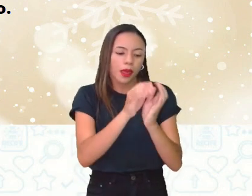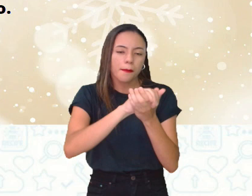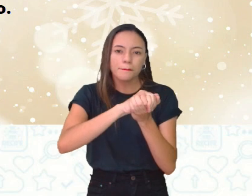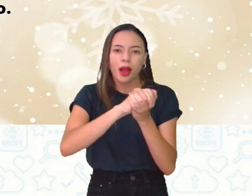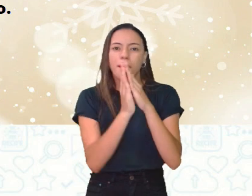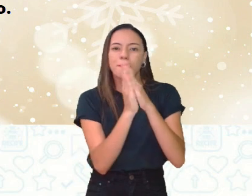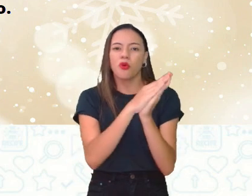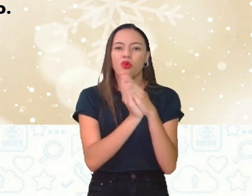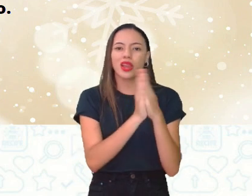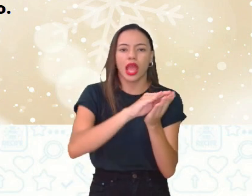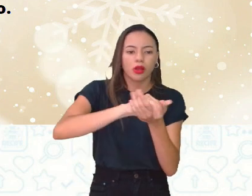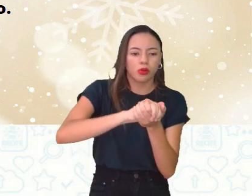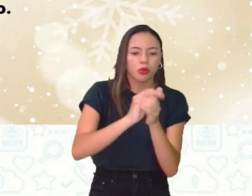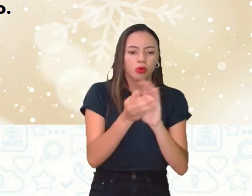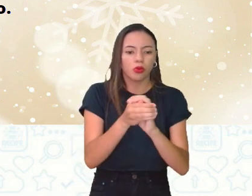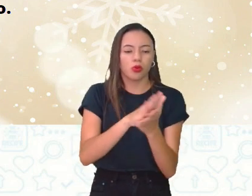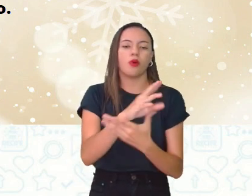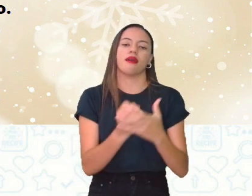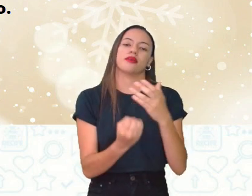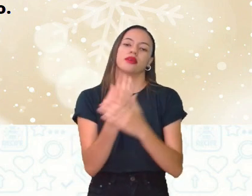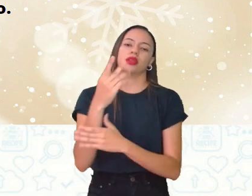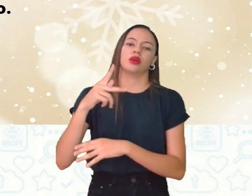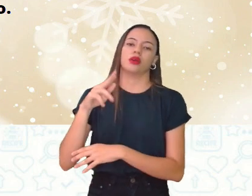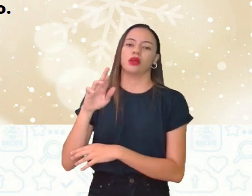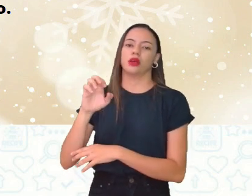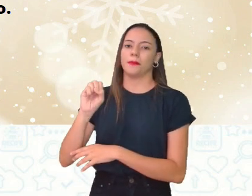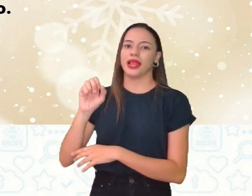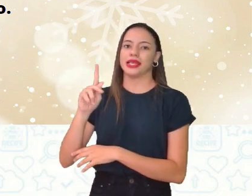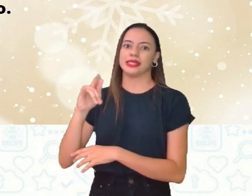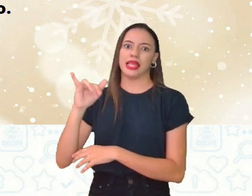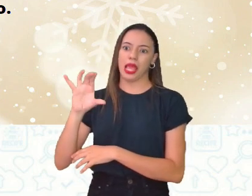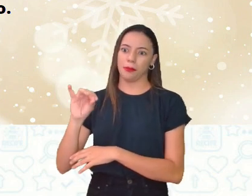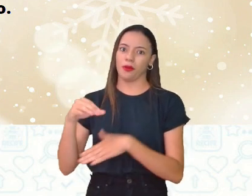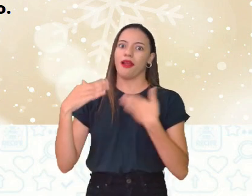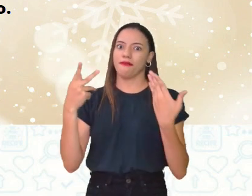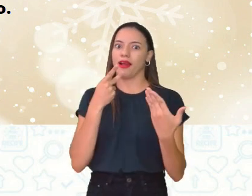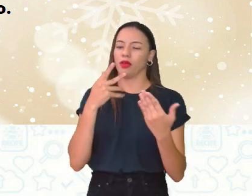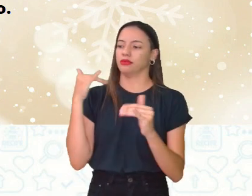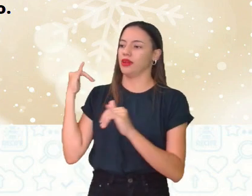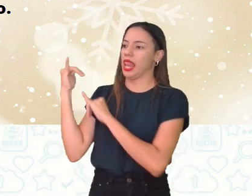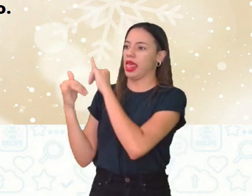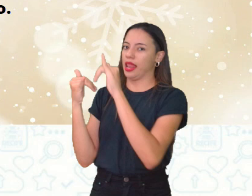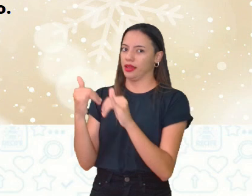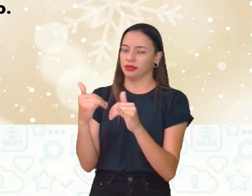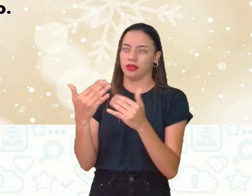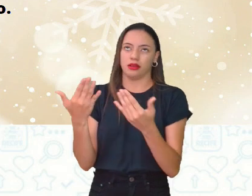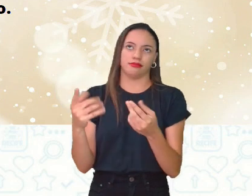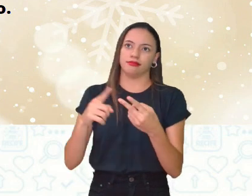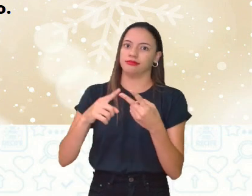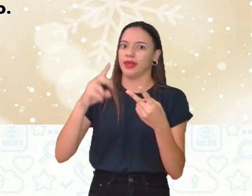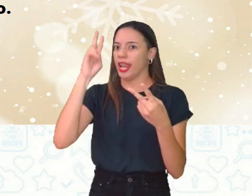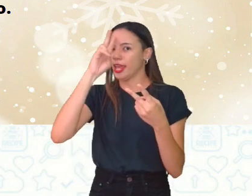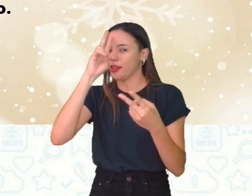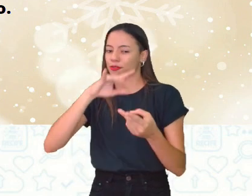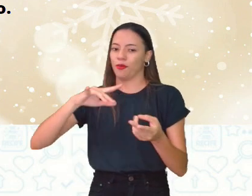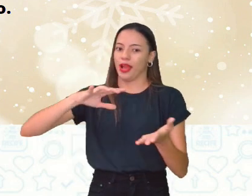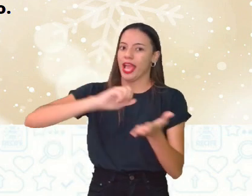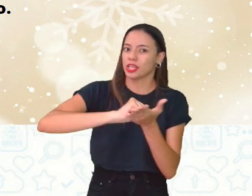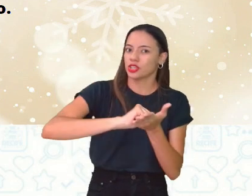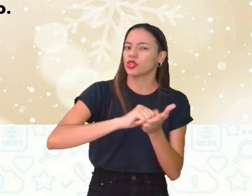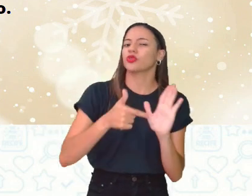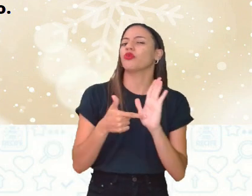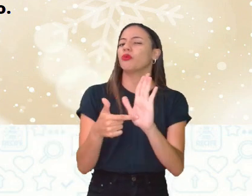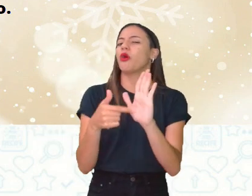presépios. Conta a lenda também, ou os livros de história, as pesquisas, os registros, que o